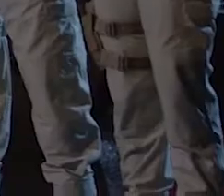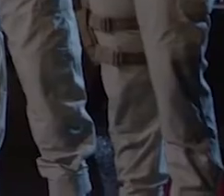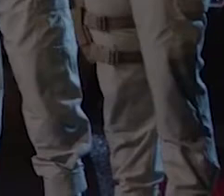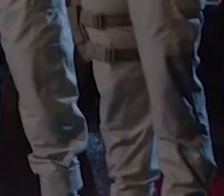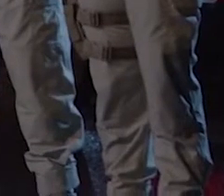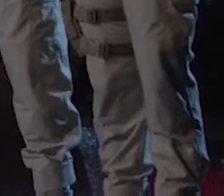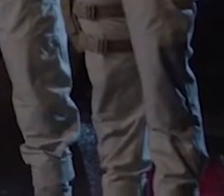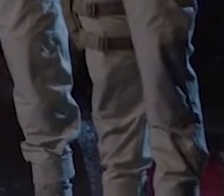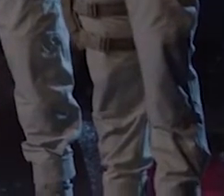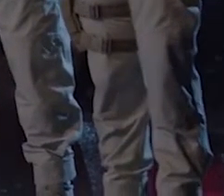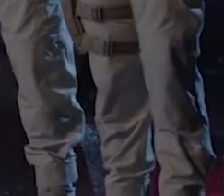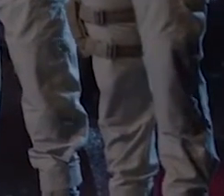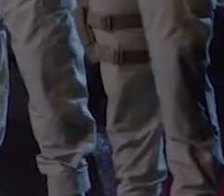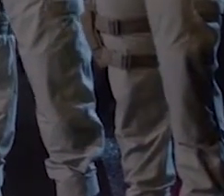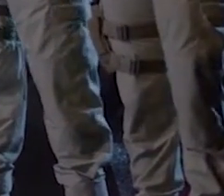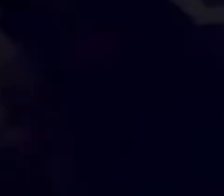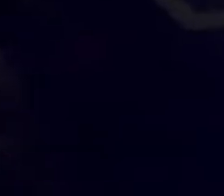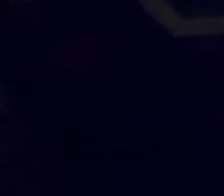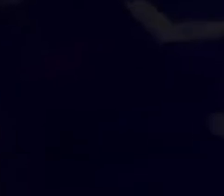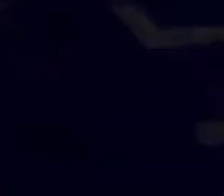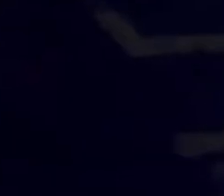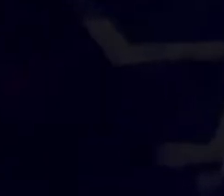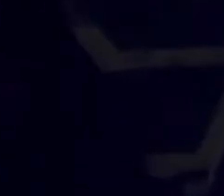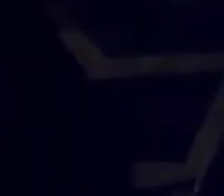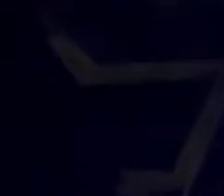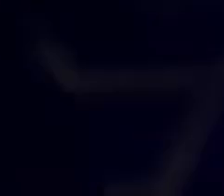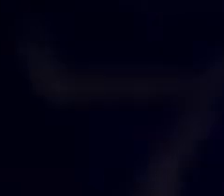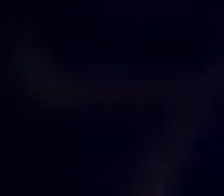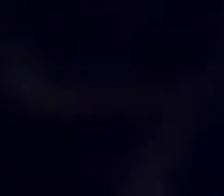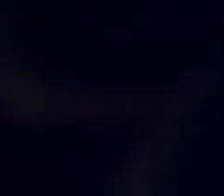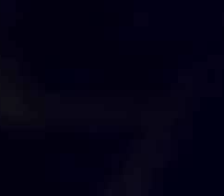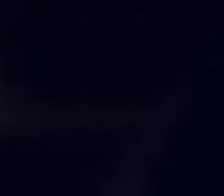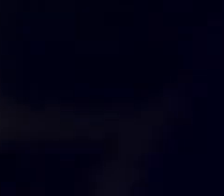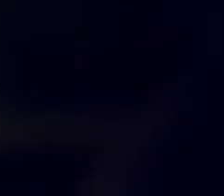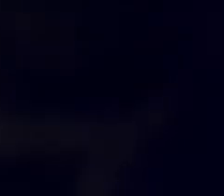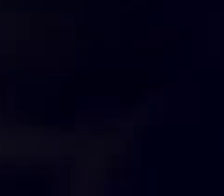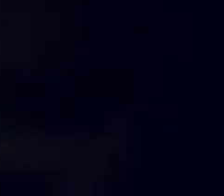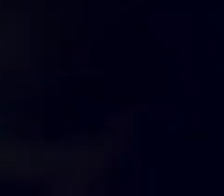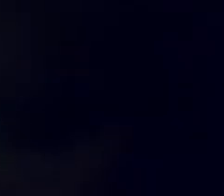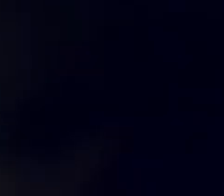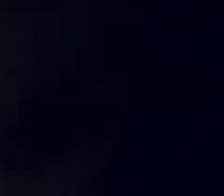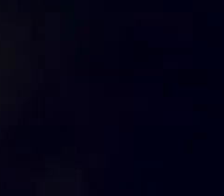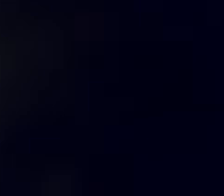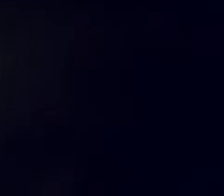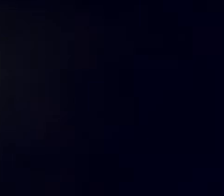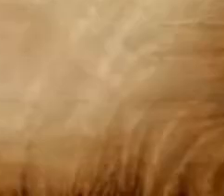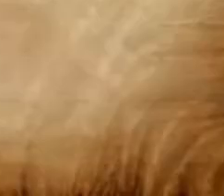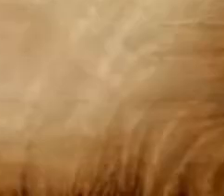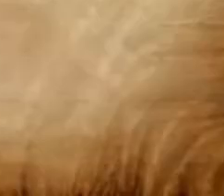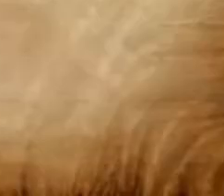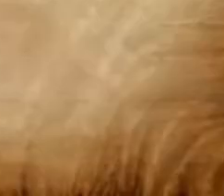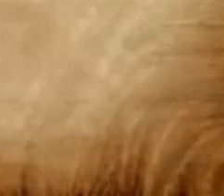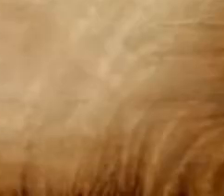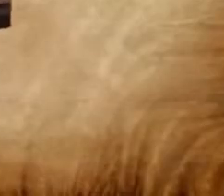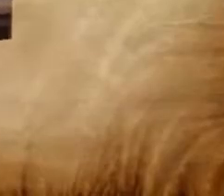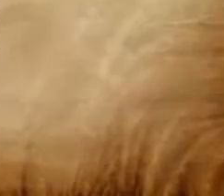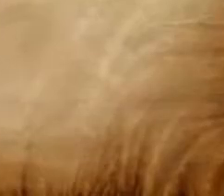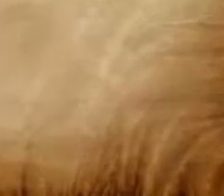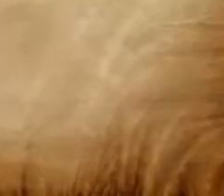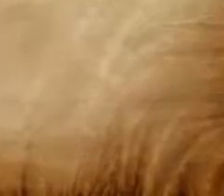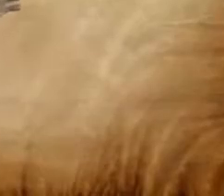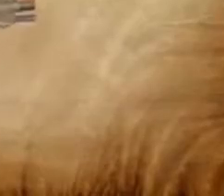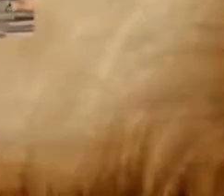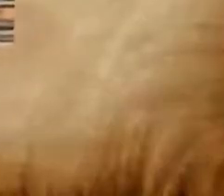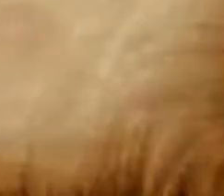Evitar acidentes também é com você. Mas se acontecer, ligue pra gente. 191. Polícia Rodoviária Federal.